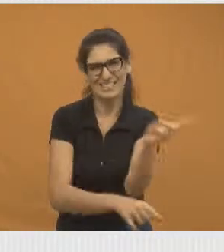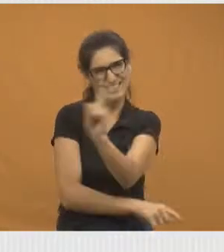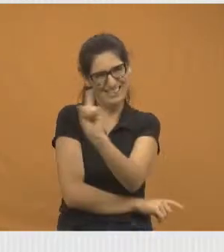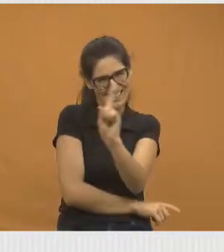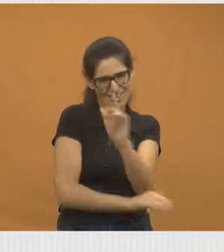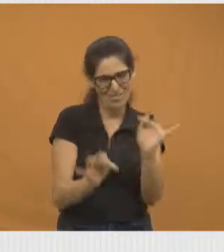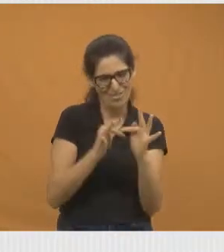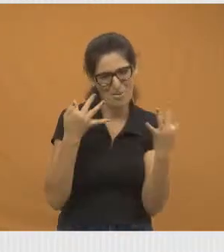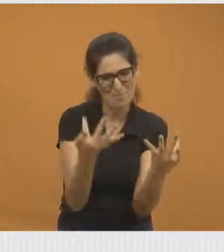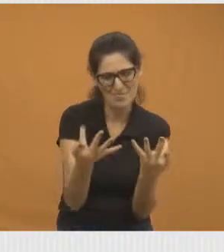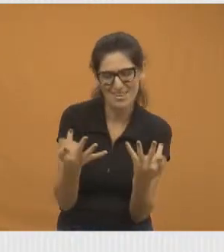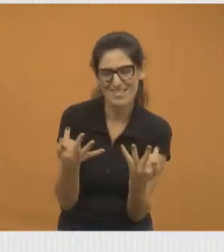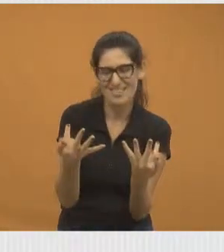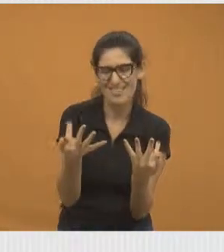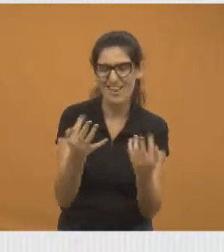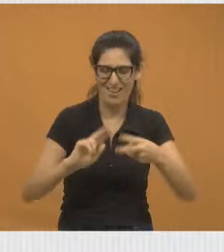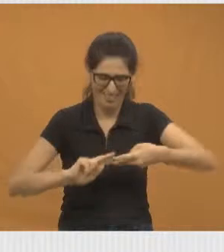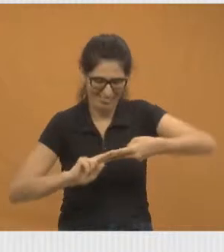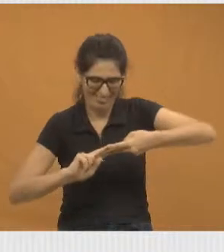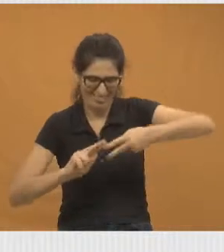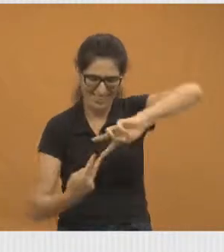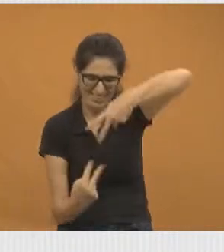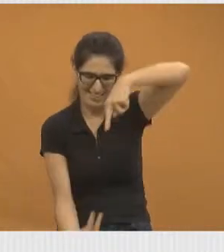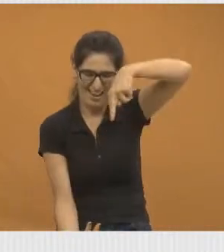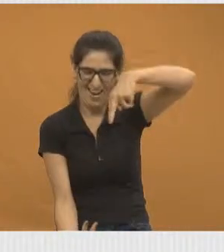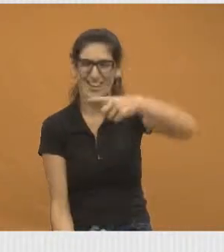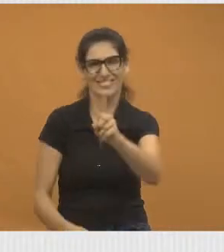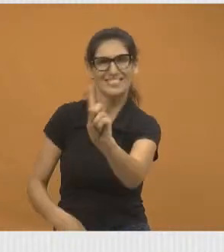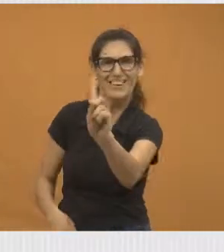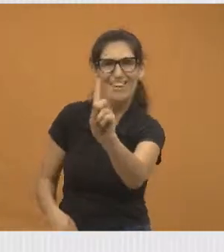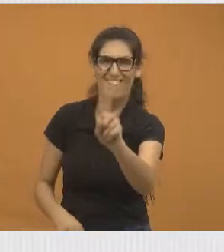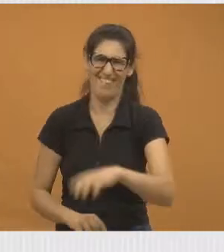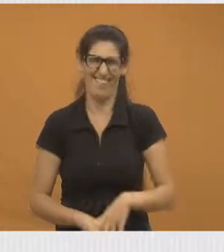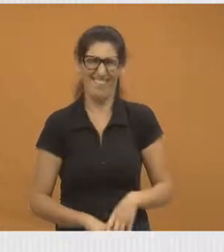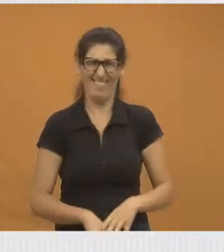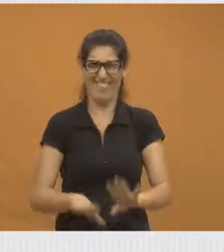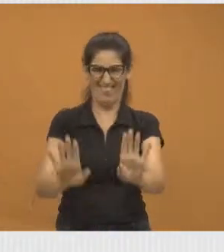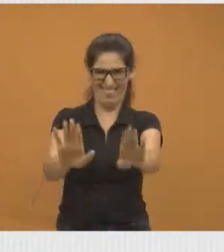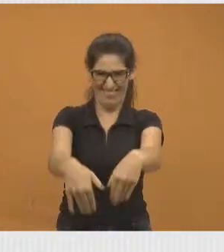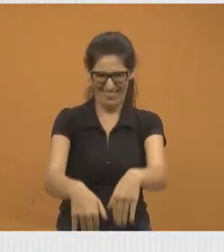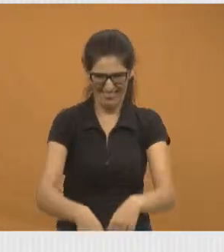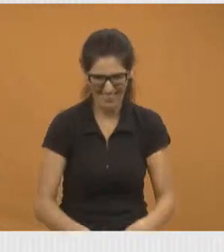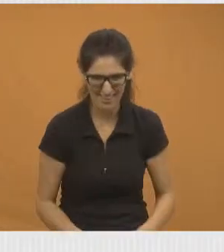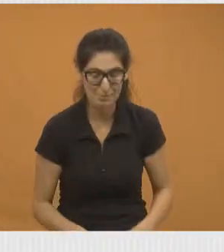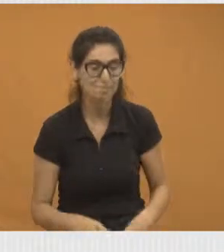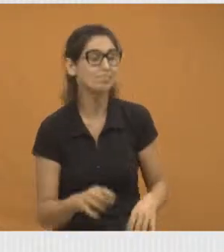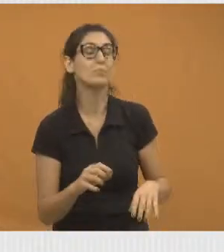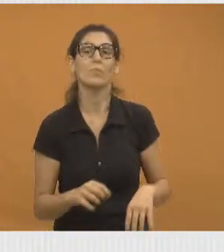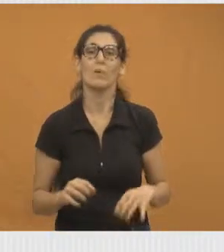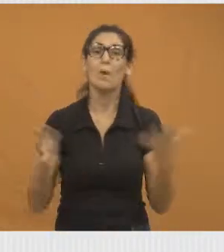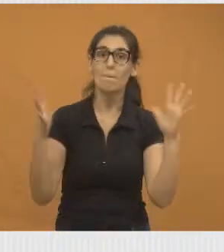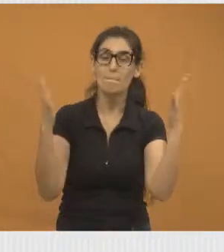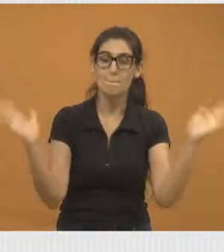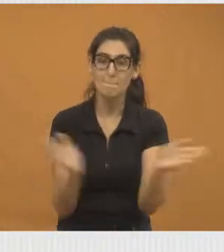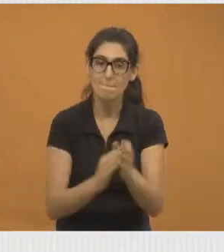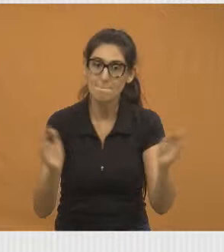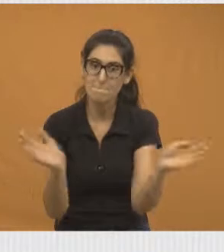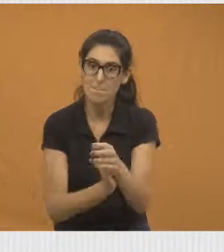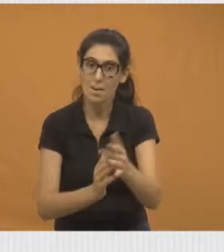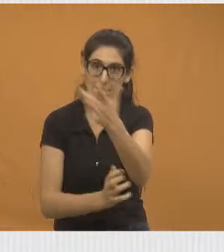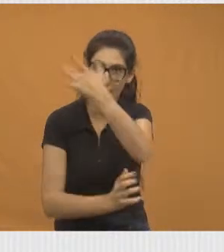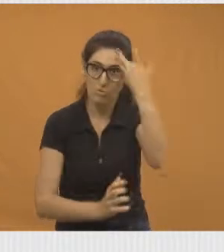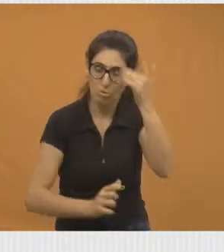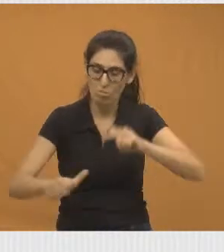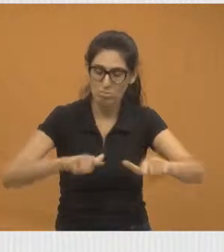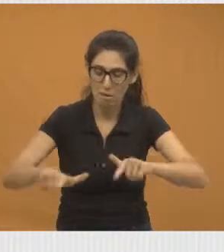tanto na pessoa do carneiro como eu disse quero parabenizar todos os trabalhadores e em especial aos trabalhadores da nossa querida prefeitura